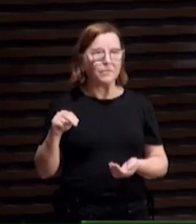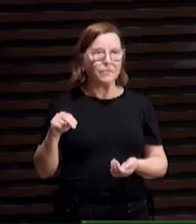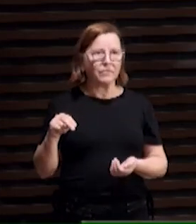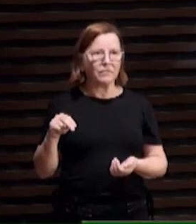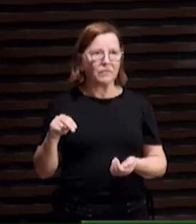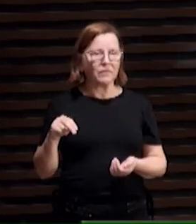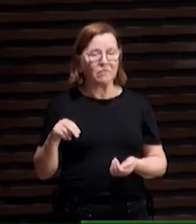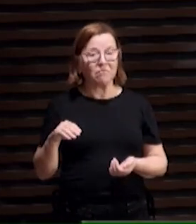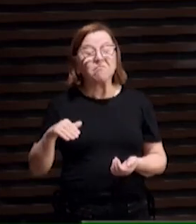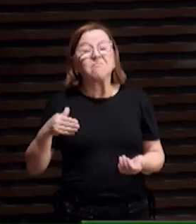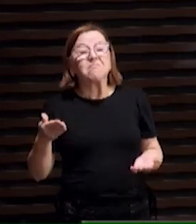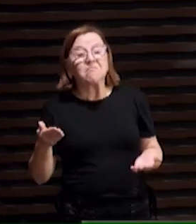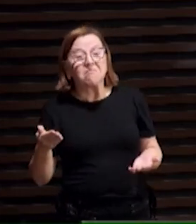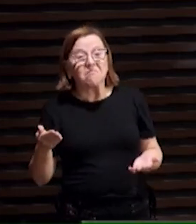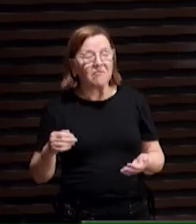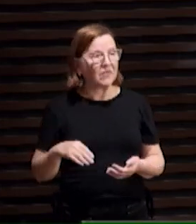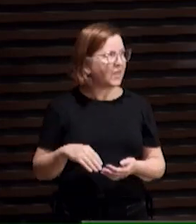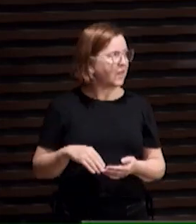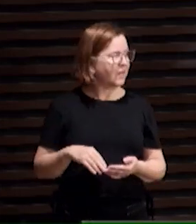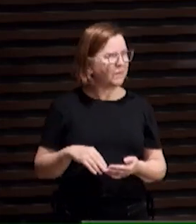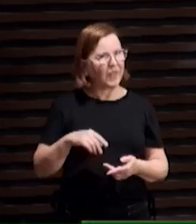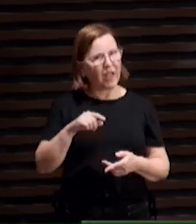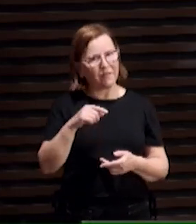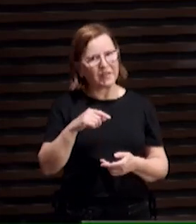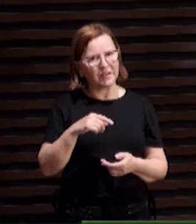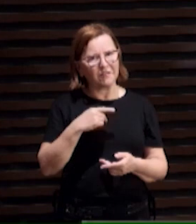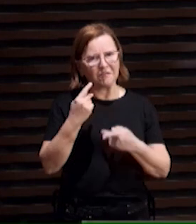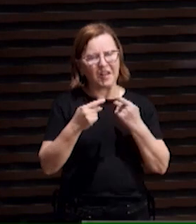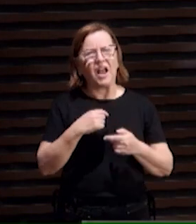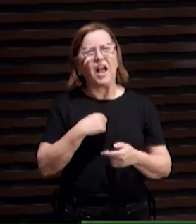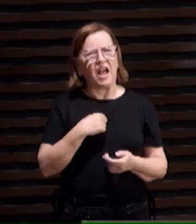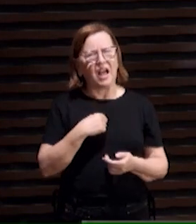Sim, e daí? Aí você diz assim: eu tenho curso de...